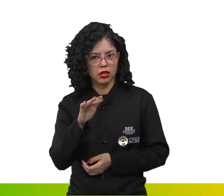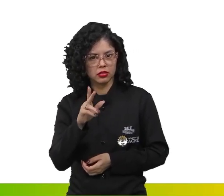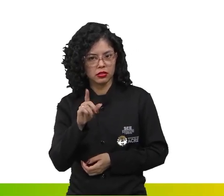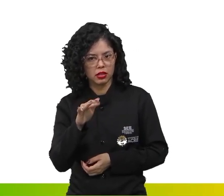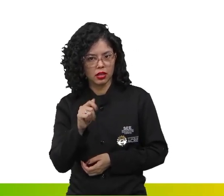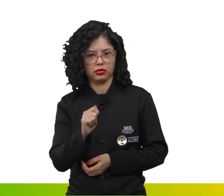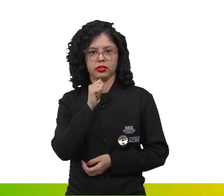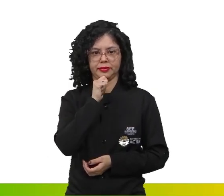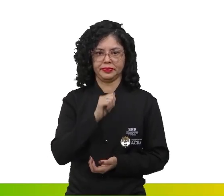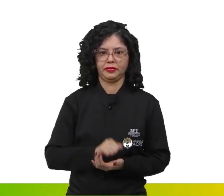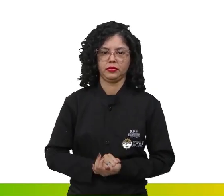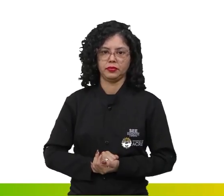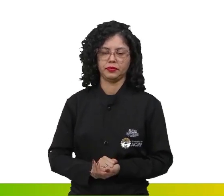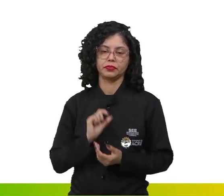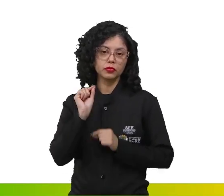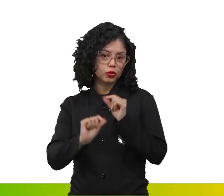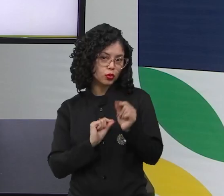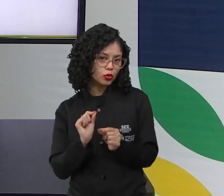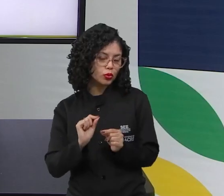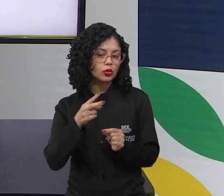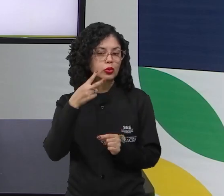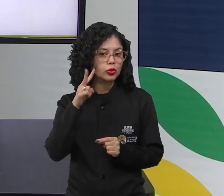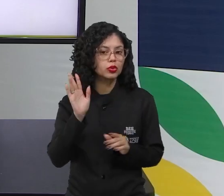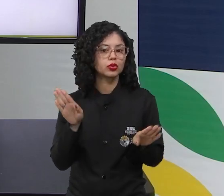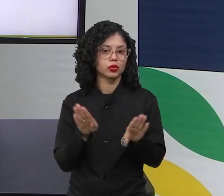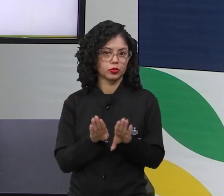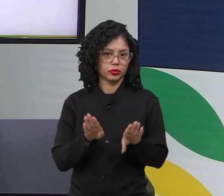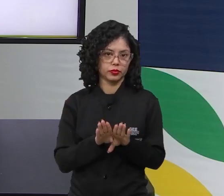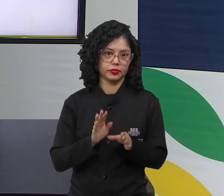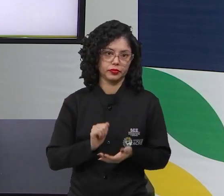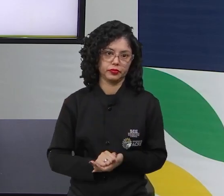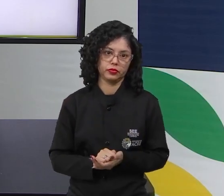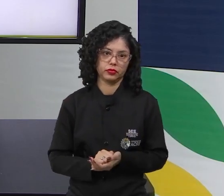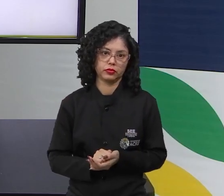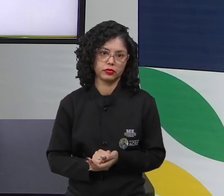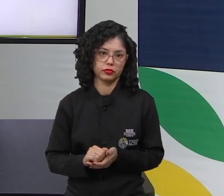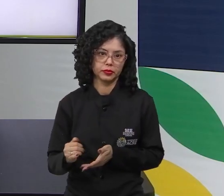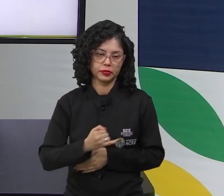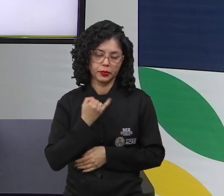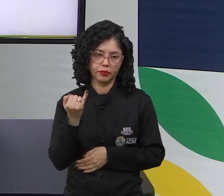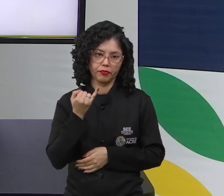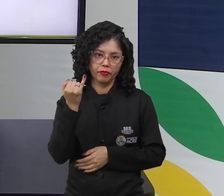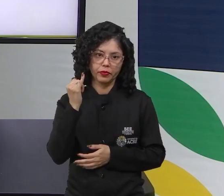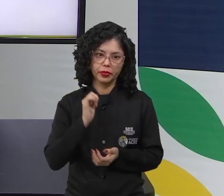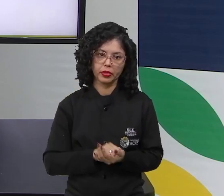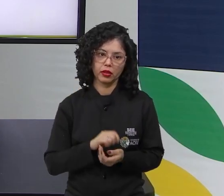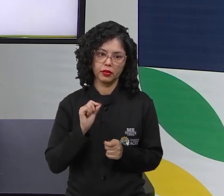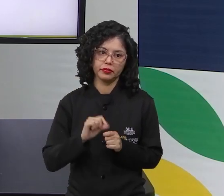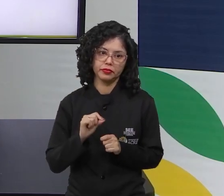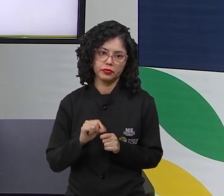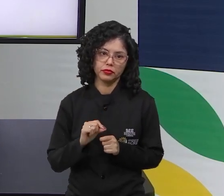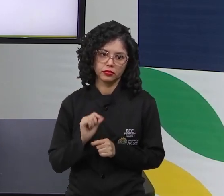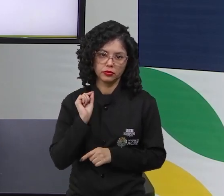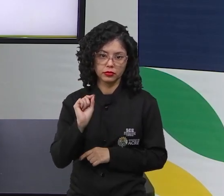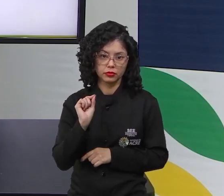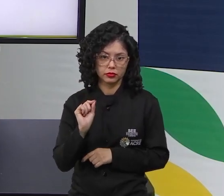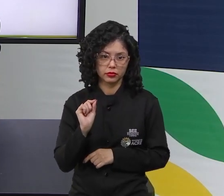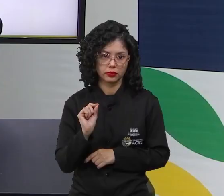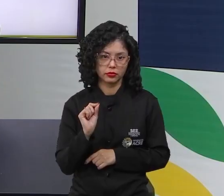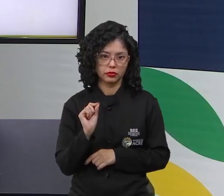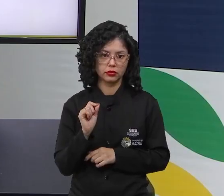espaciais. O que a gente observa também, e aí isso aqui é uma ênfase importante a se fazer,